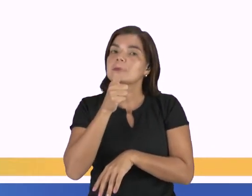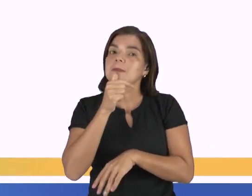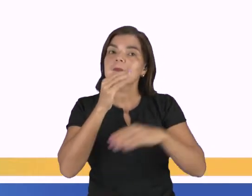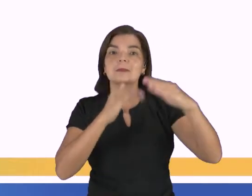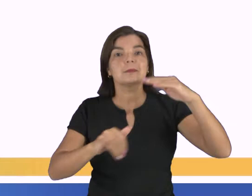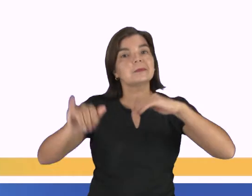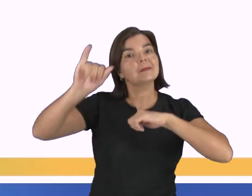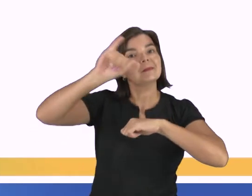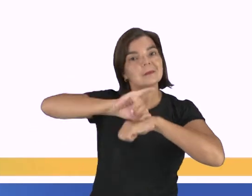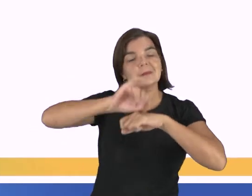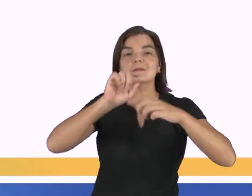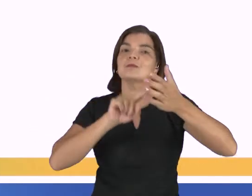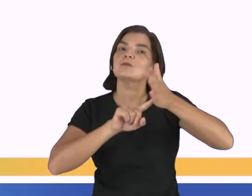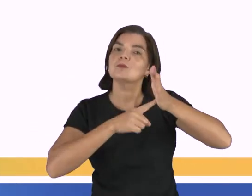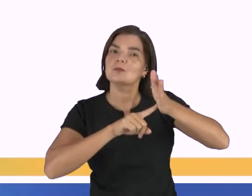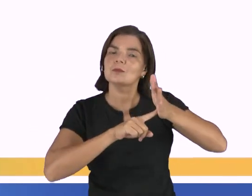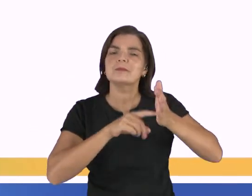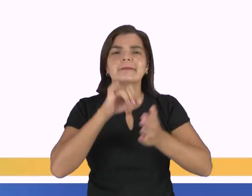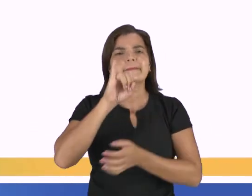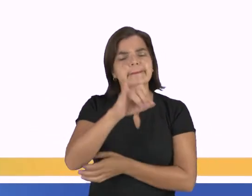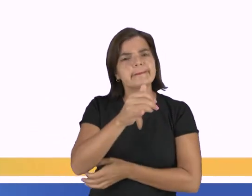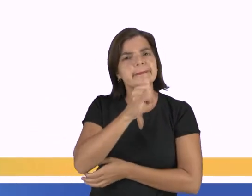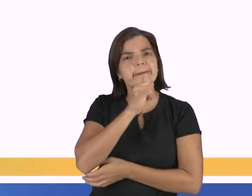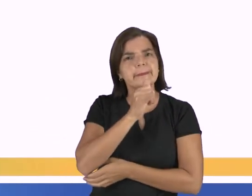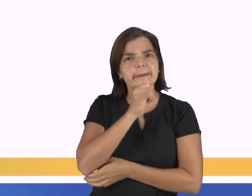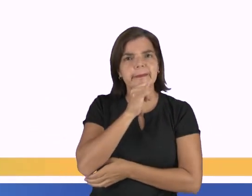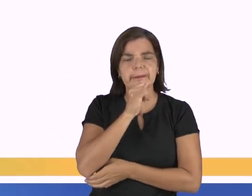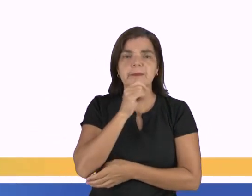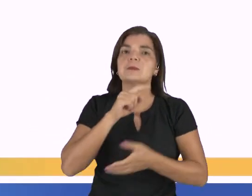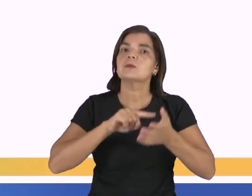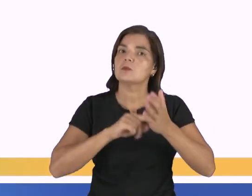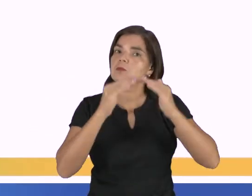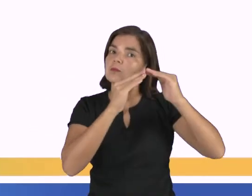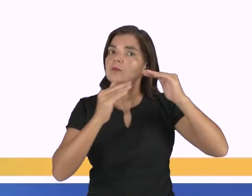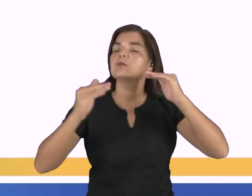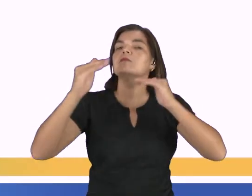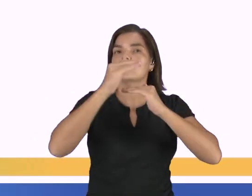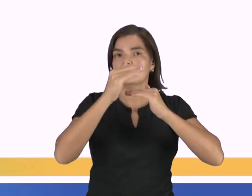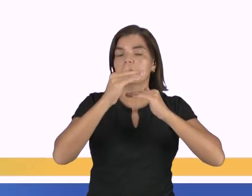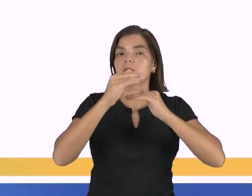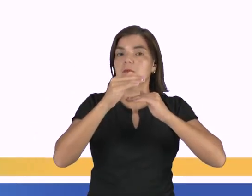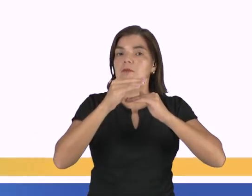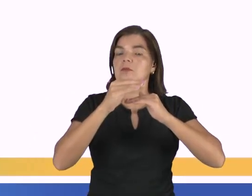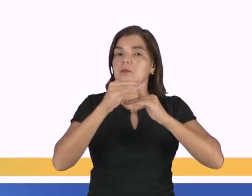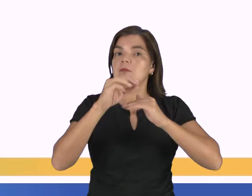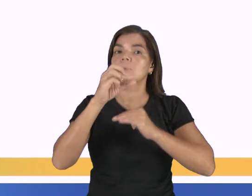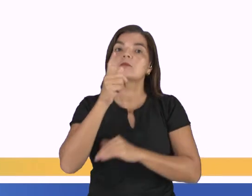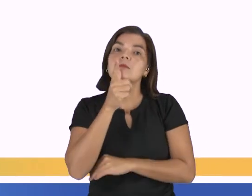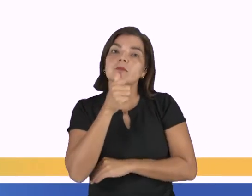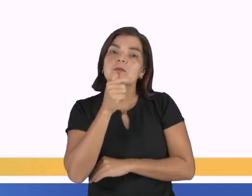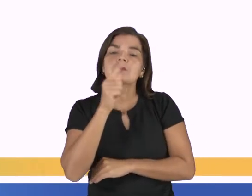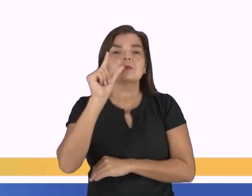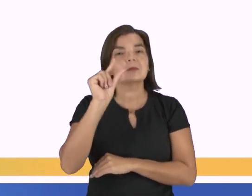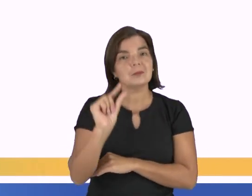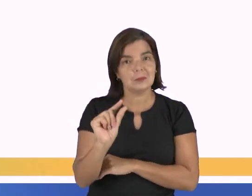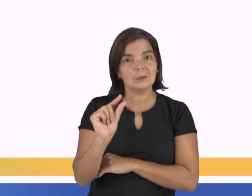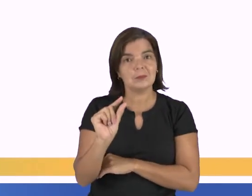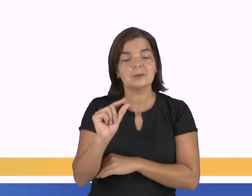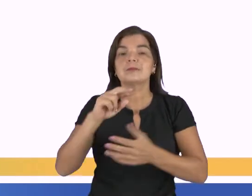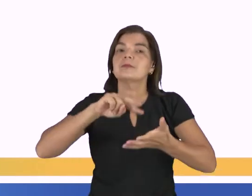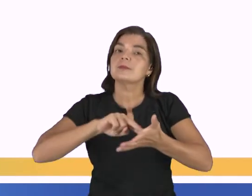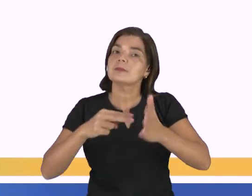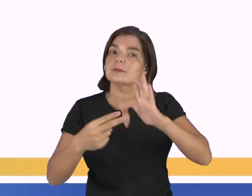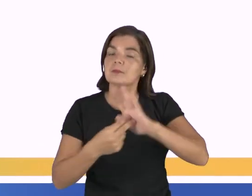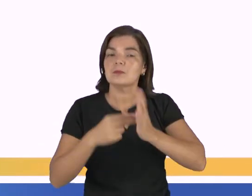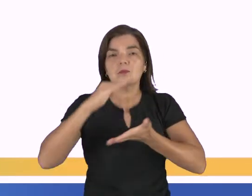cima desse ponto. E se tu pega um ponto um pouco acima, a massa de água que está sobre ele é menor. Ou